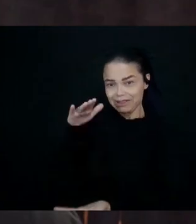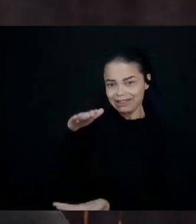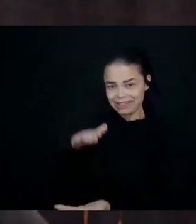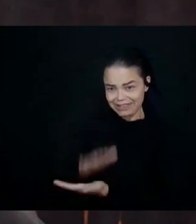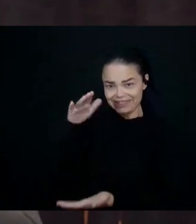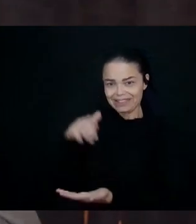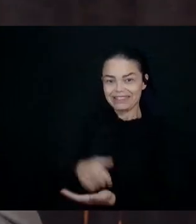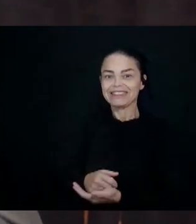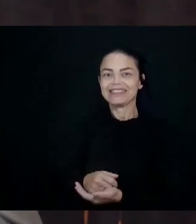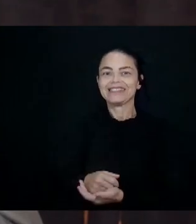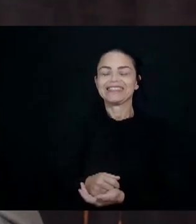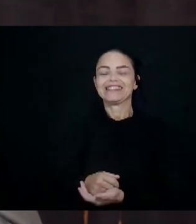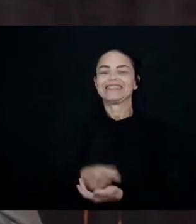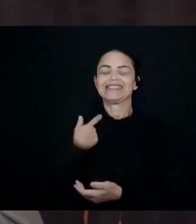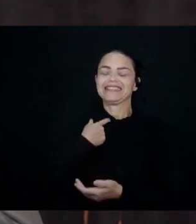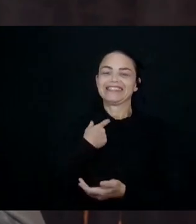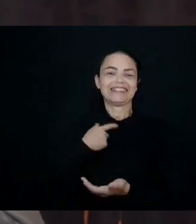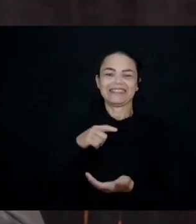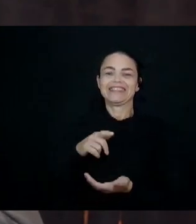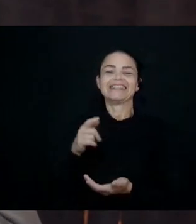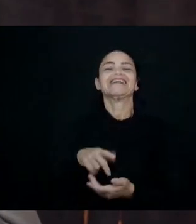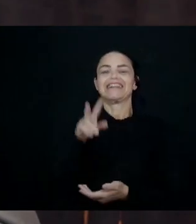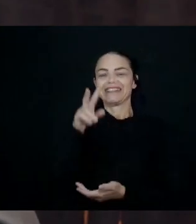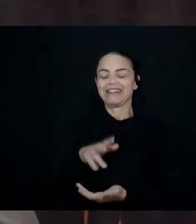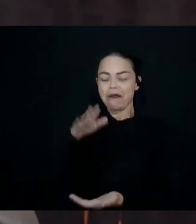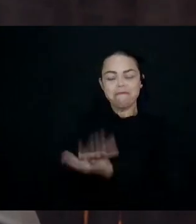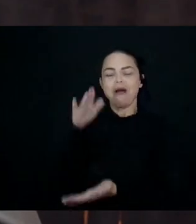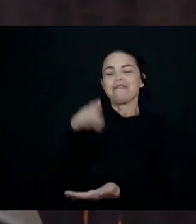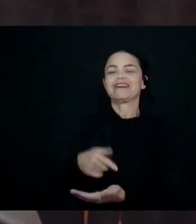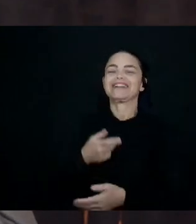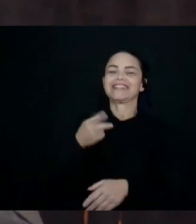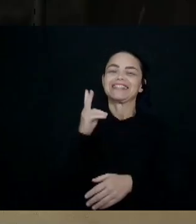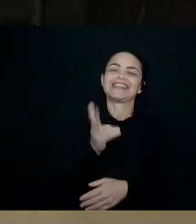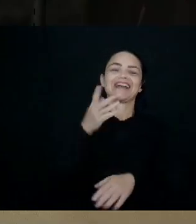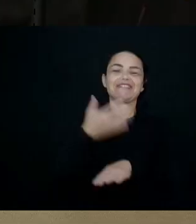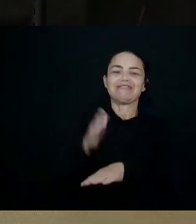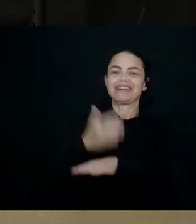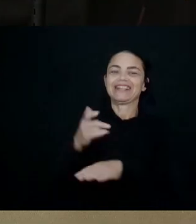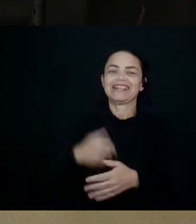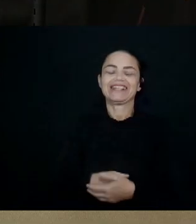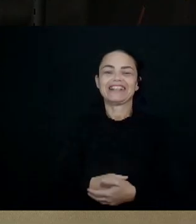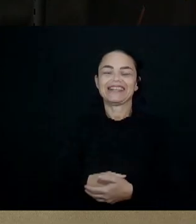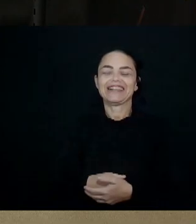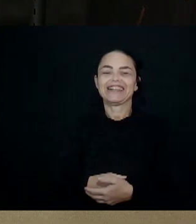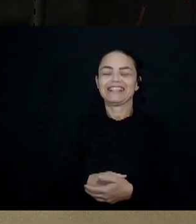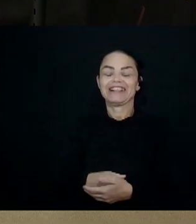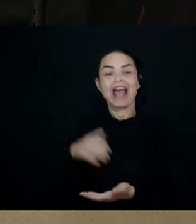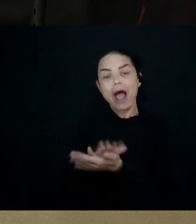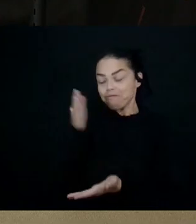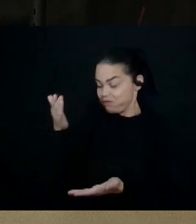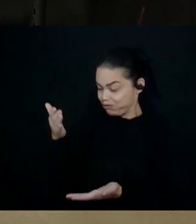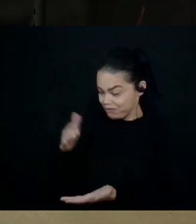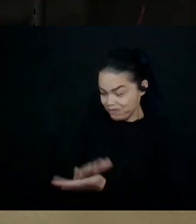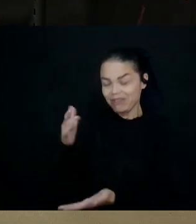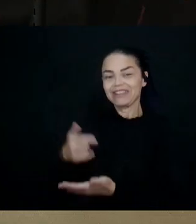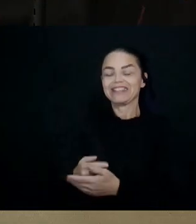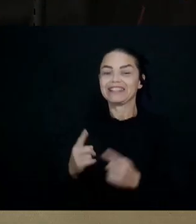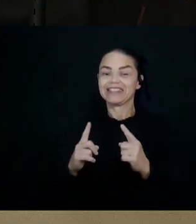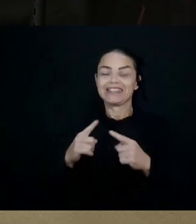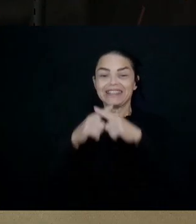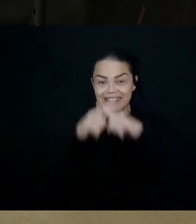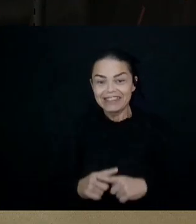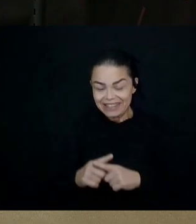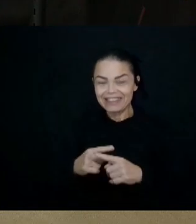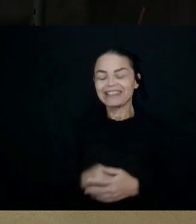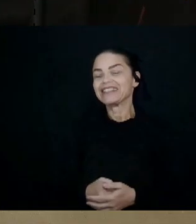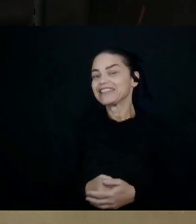sou um colecionador nato, mas o bafo eu sempre participava. A disputa sempre tinha que haver. Muito bom. E qual que é o segredo